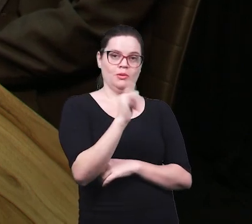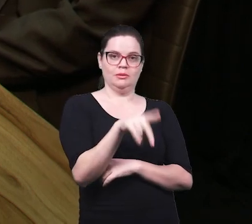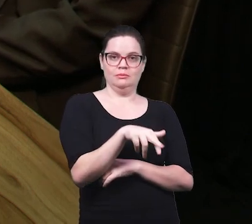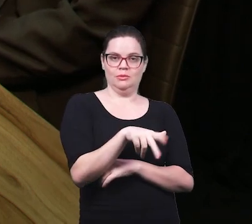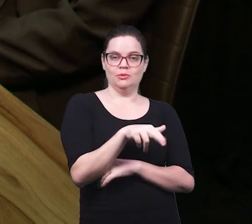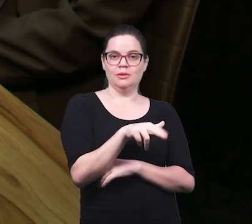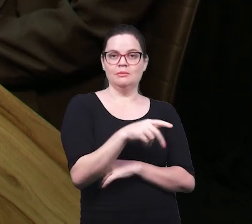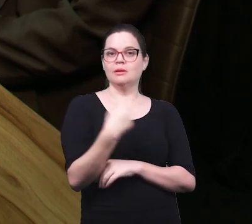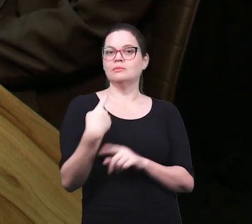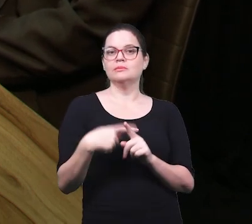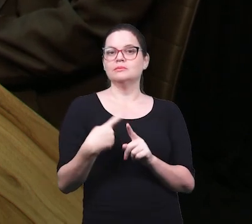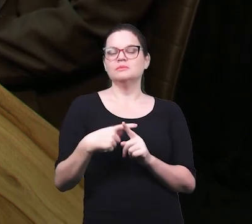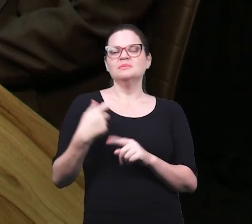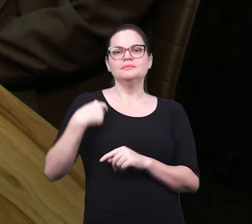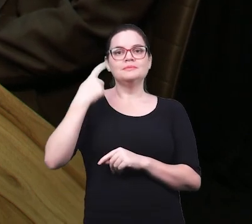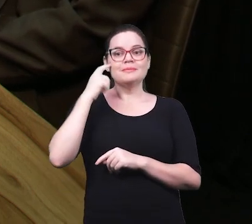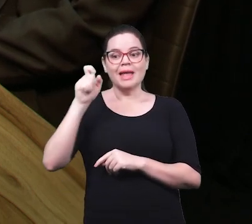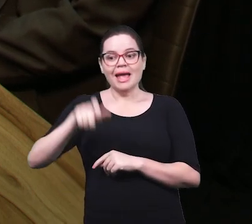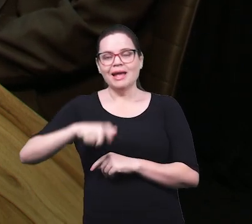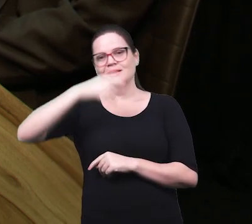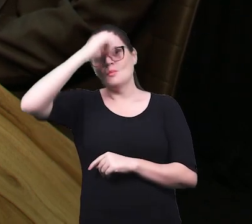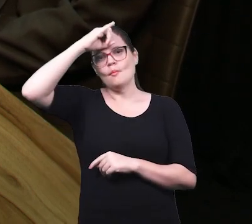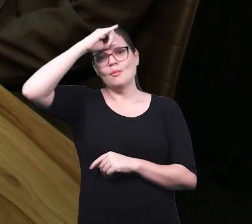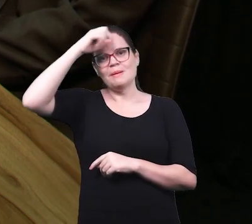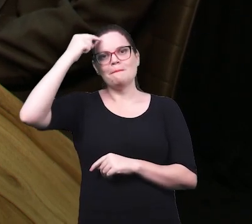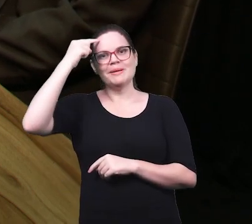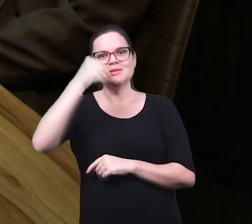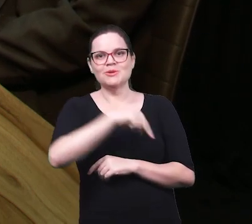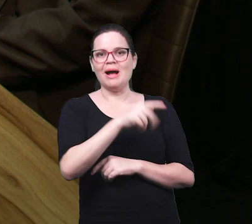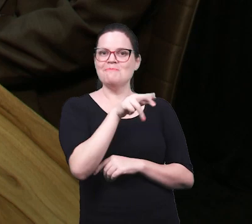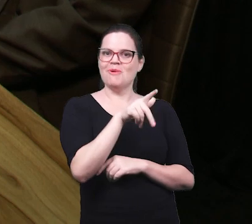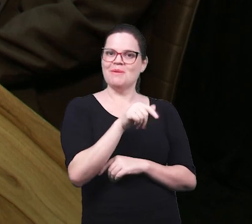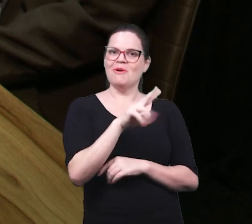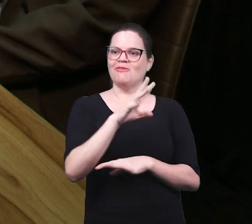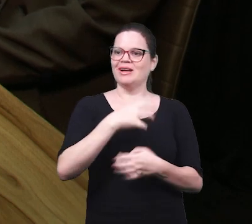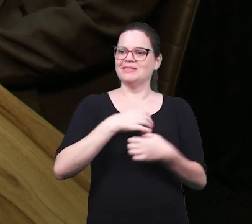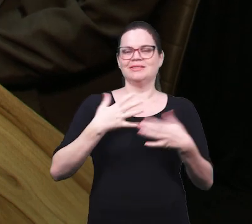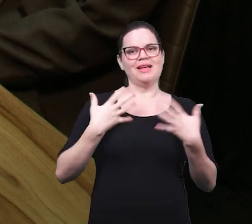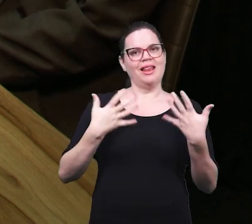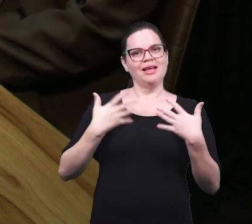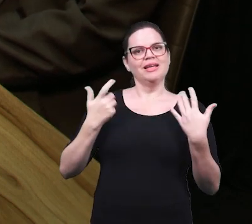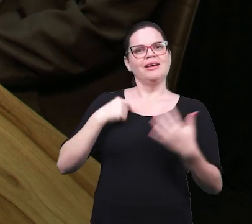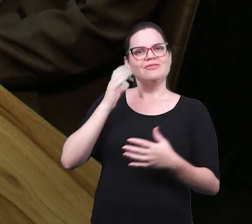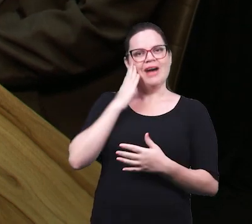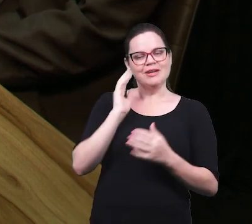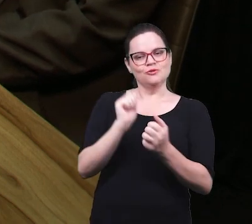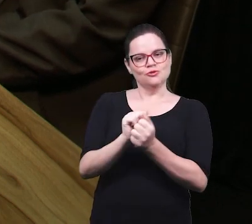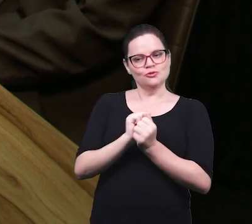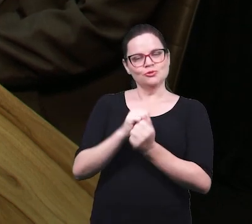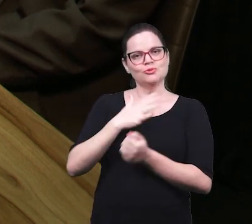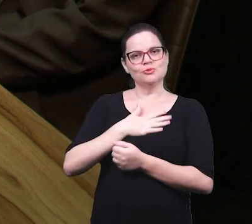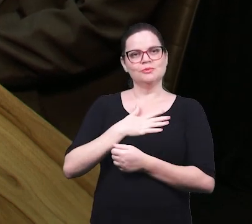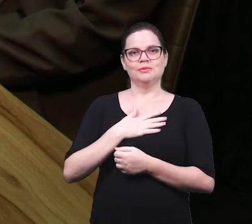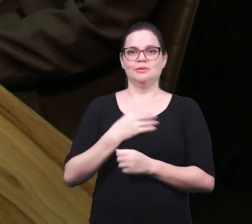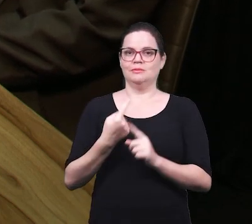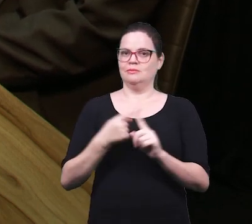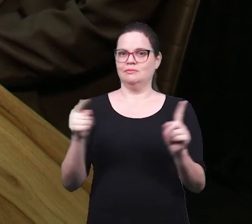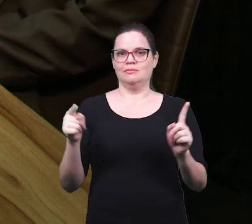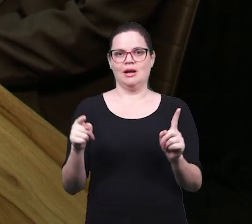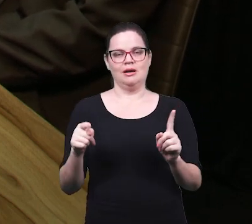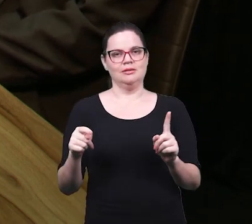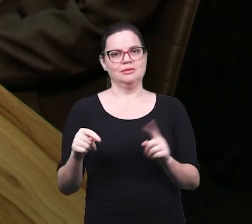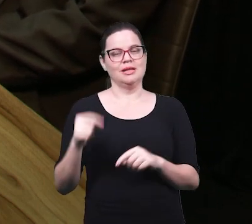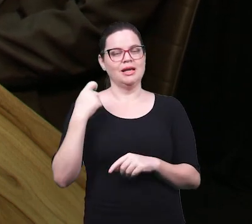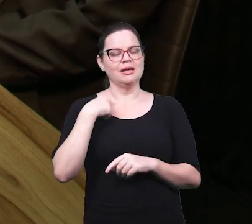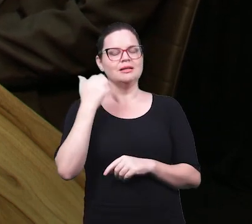os seus irmãos, né? Pensando até que eles iam gostar, que ia se alegrar com José, com